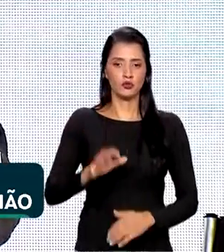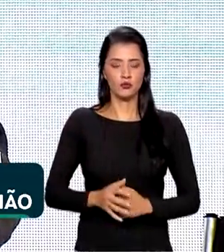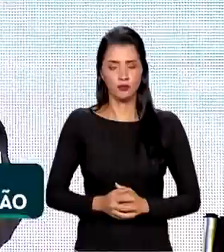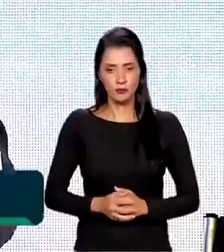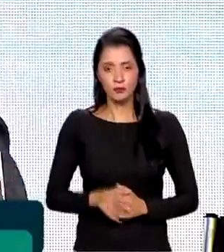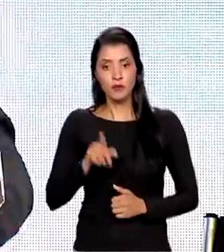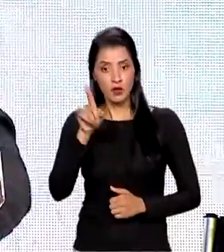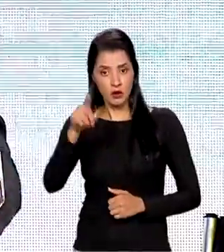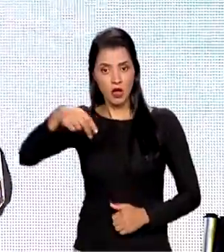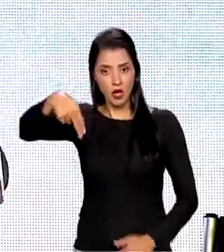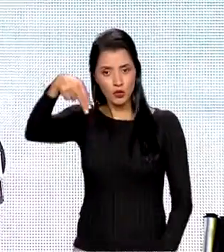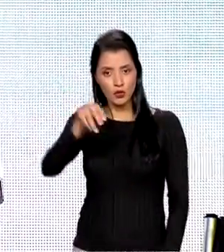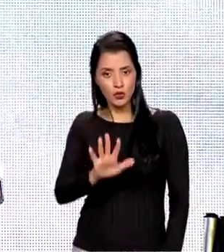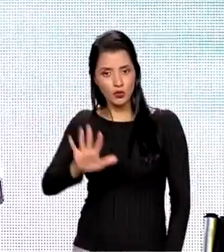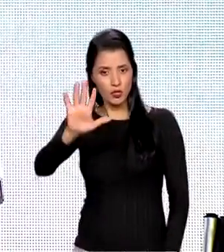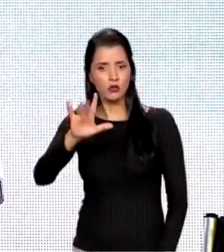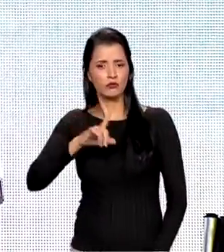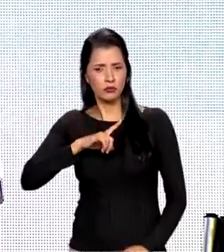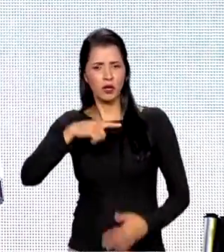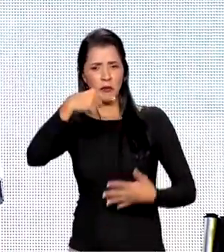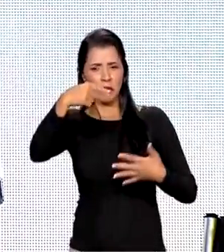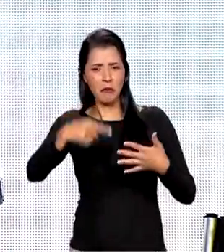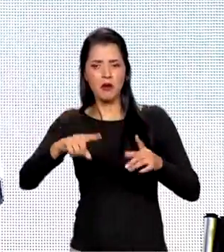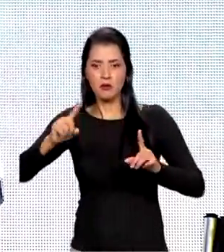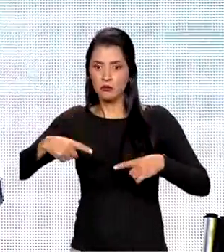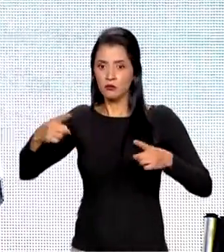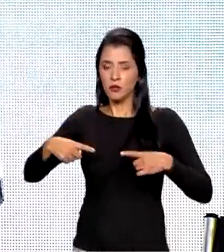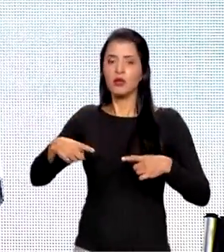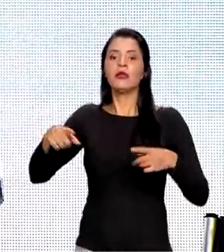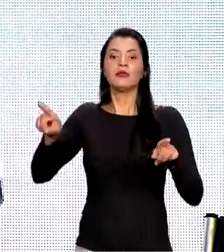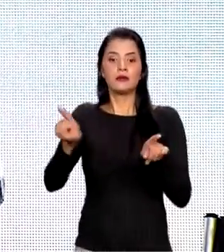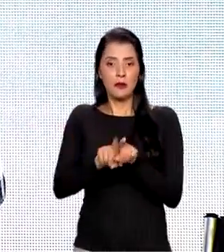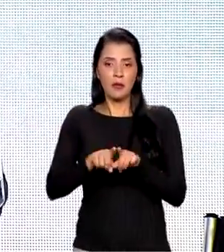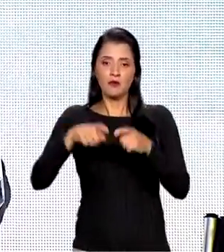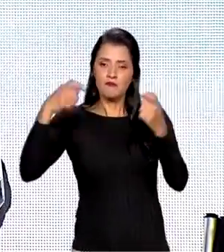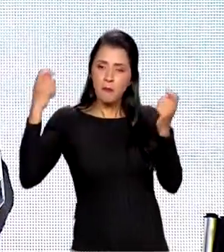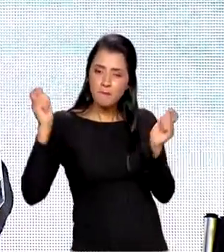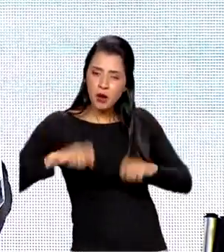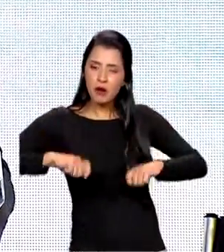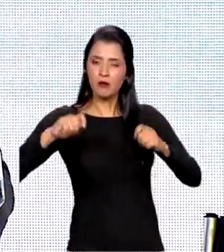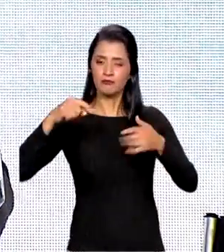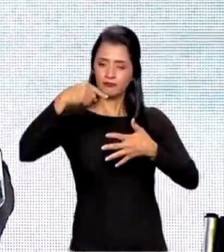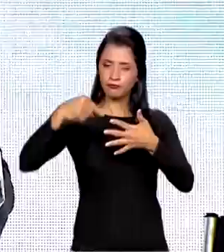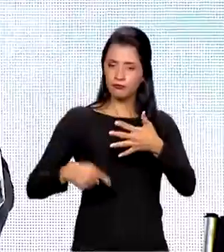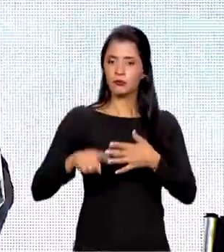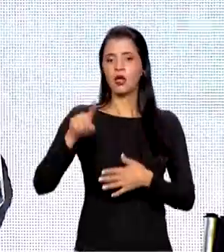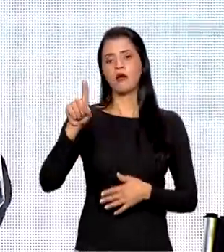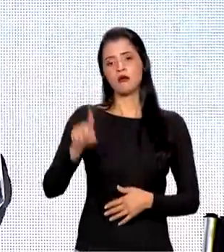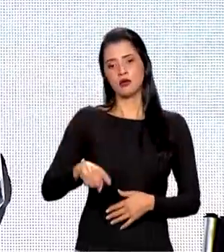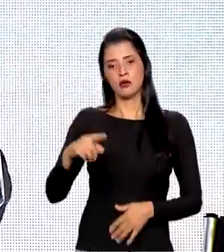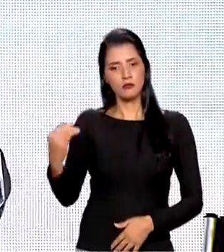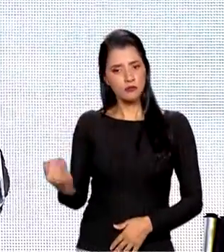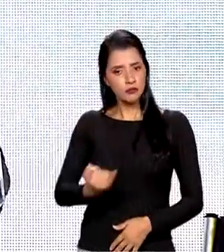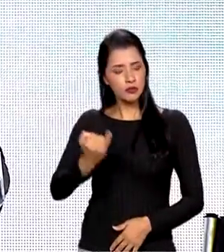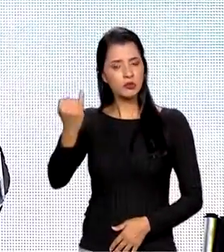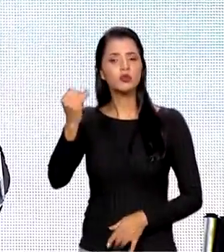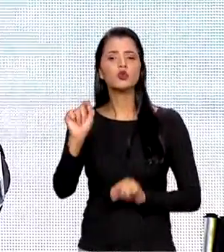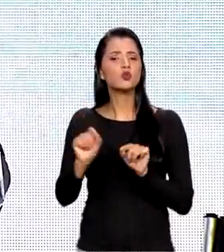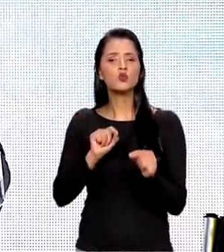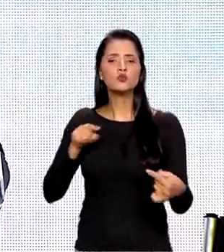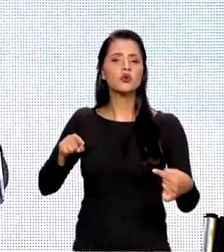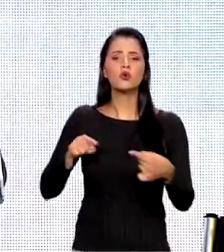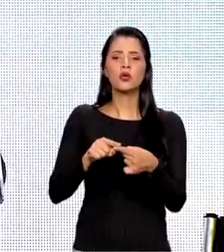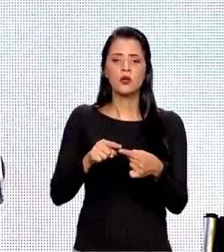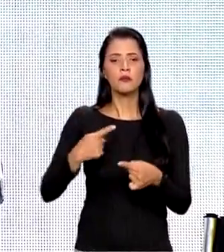tem desafios e potencialidades muito importantes para